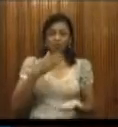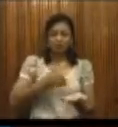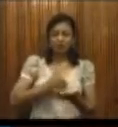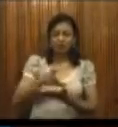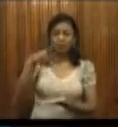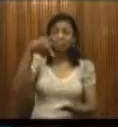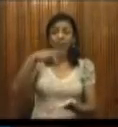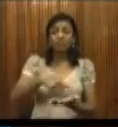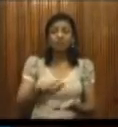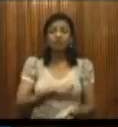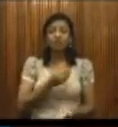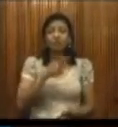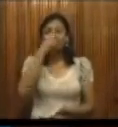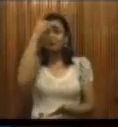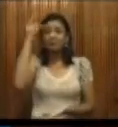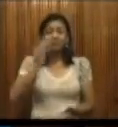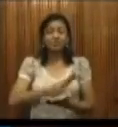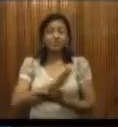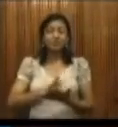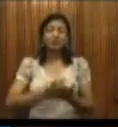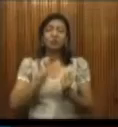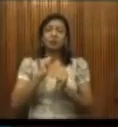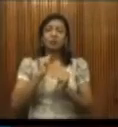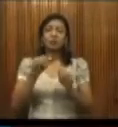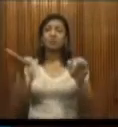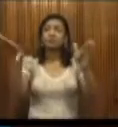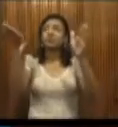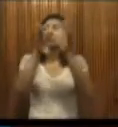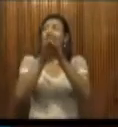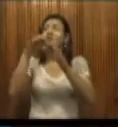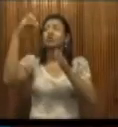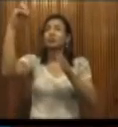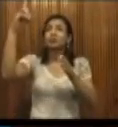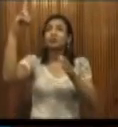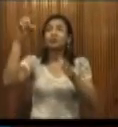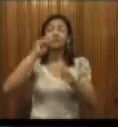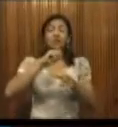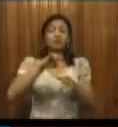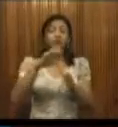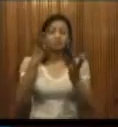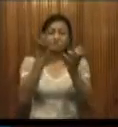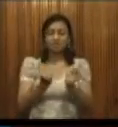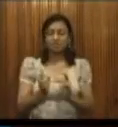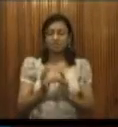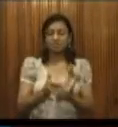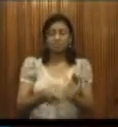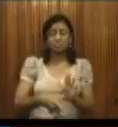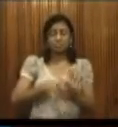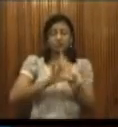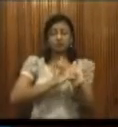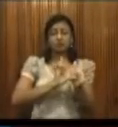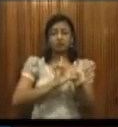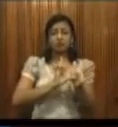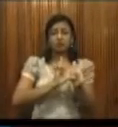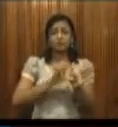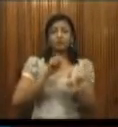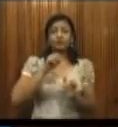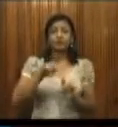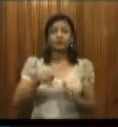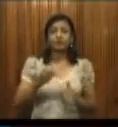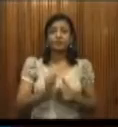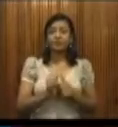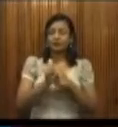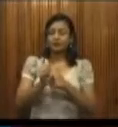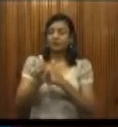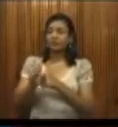eu sou a vida. Ninguém vem ao Pai senão por mim. se não seguir a Jesus Cristo, se não fizer uma